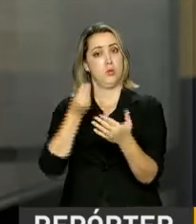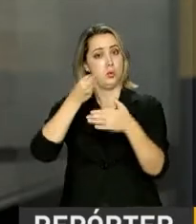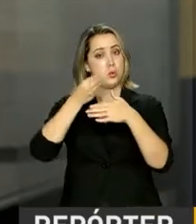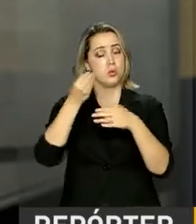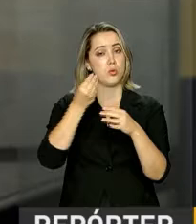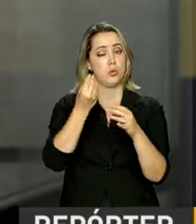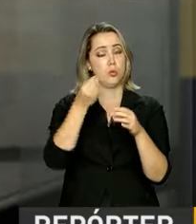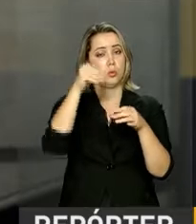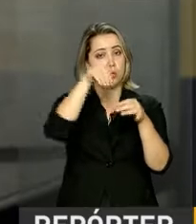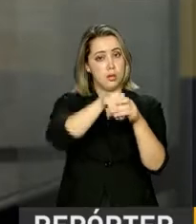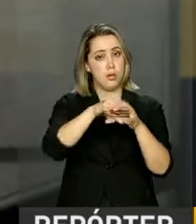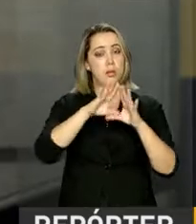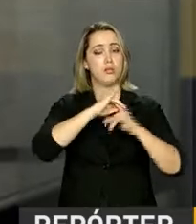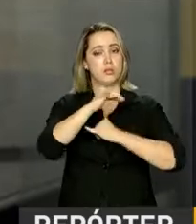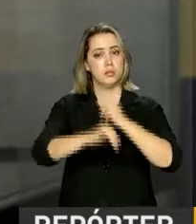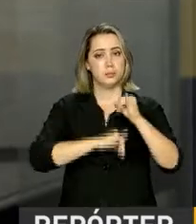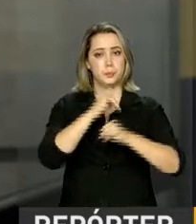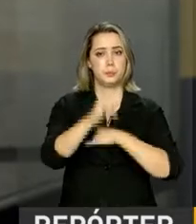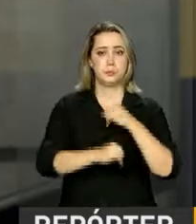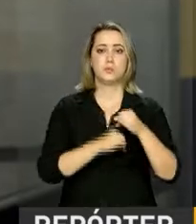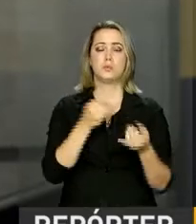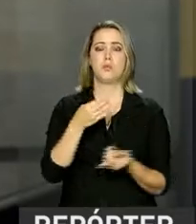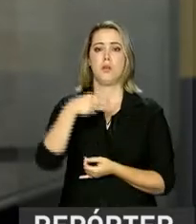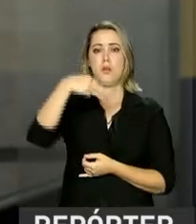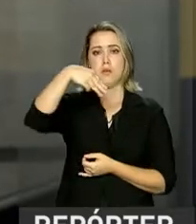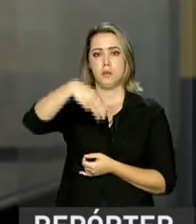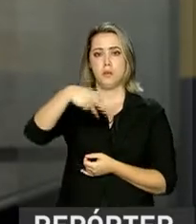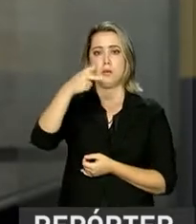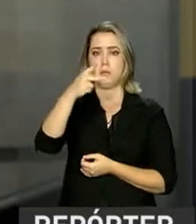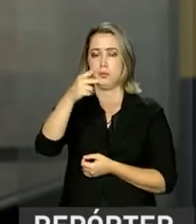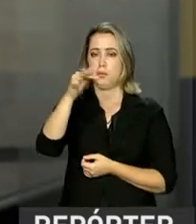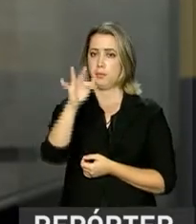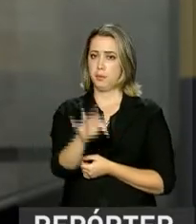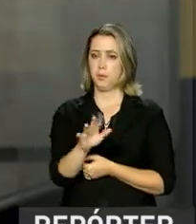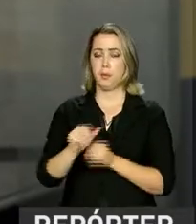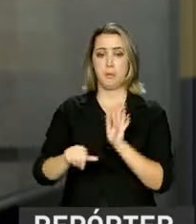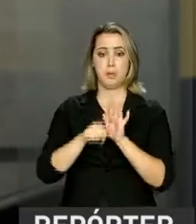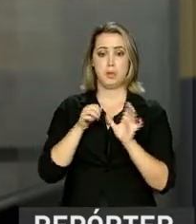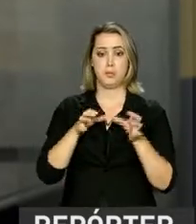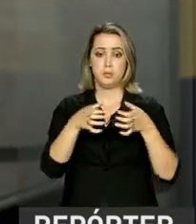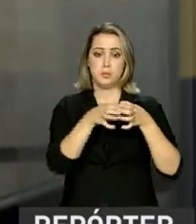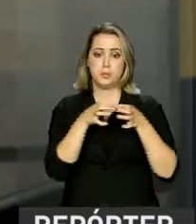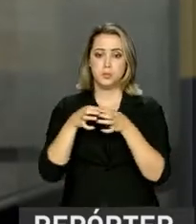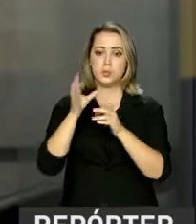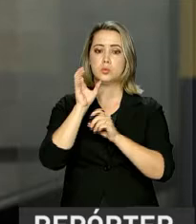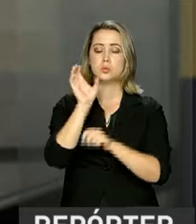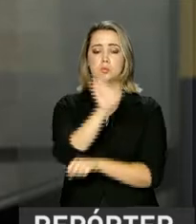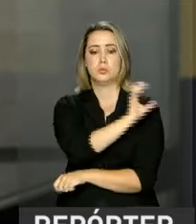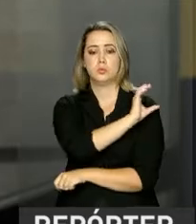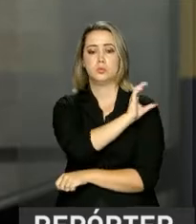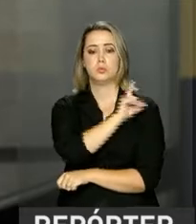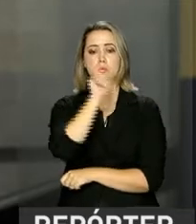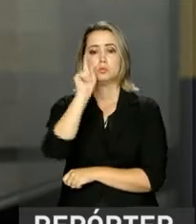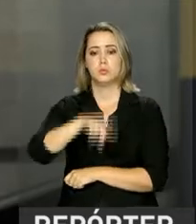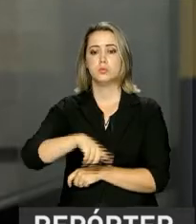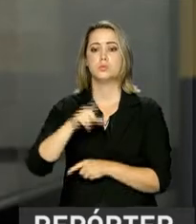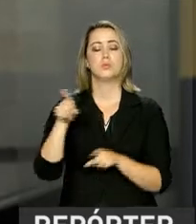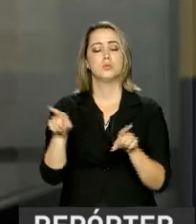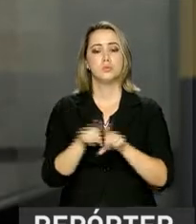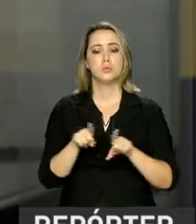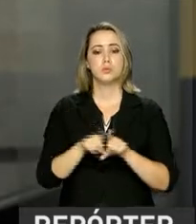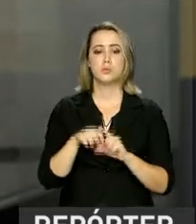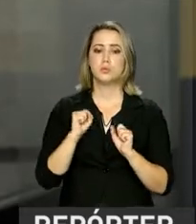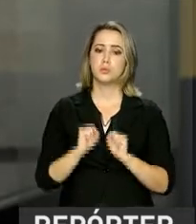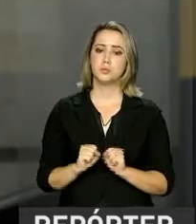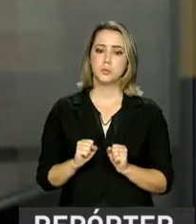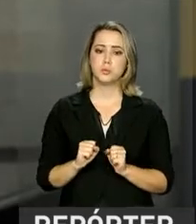da Procuradoria-Geral, especificamente da Câmara, primeira Câmara de Coordenação. Então, isso é uma maneira também